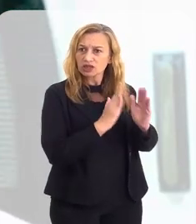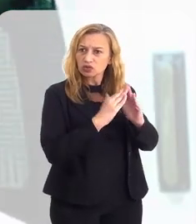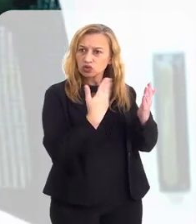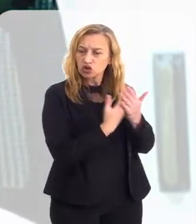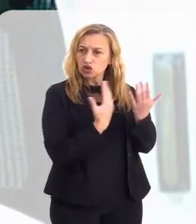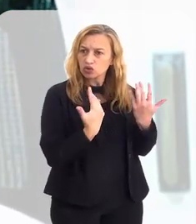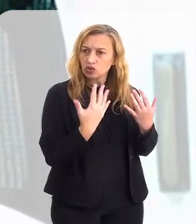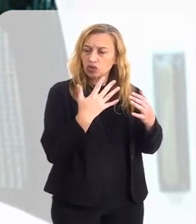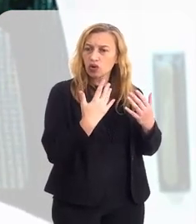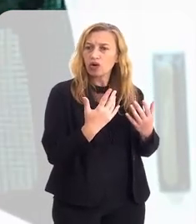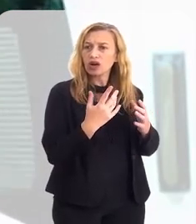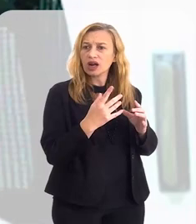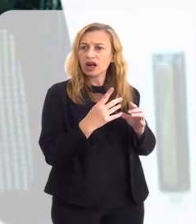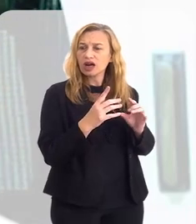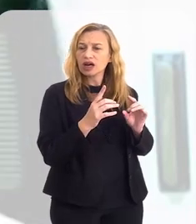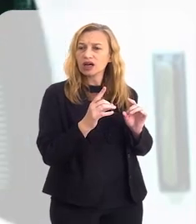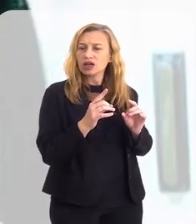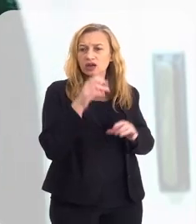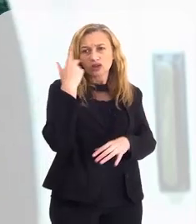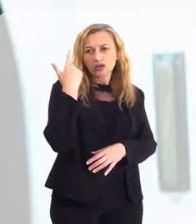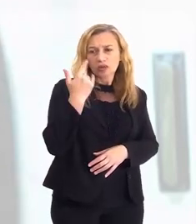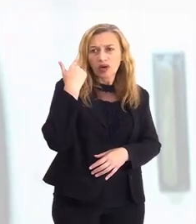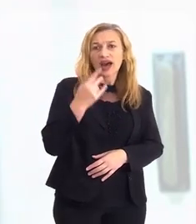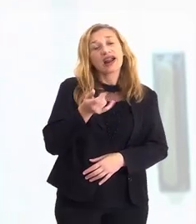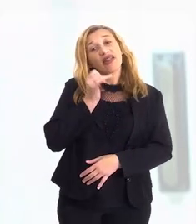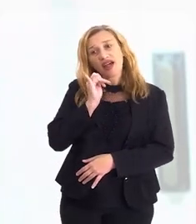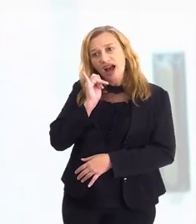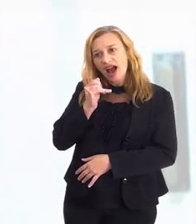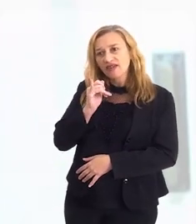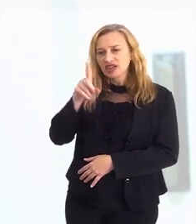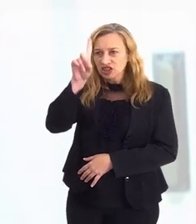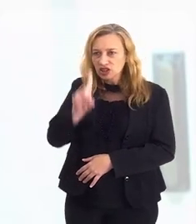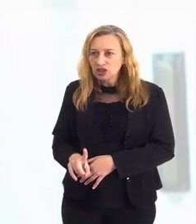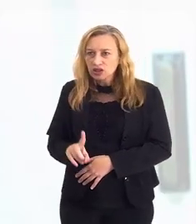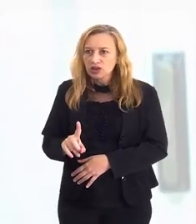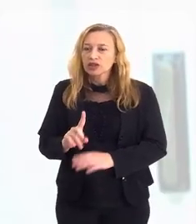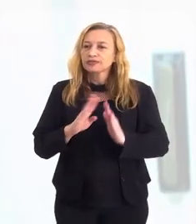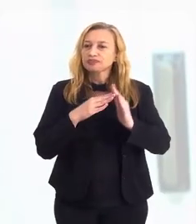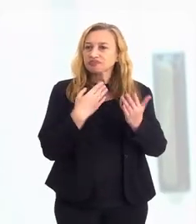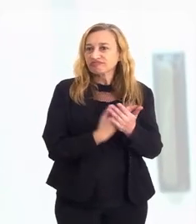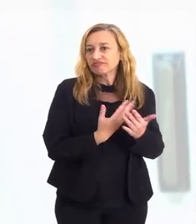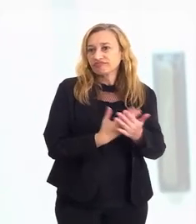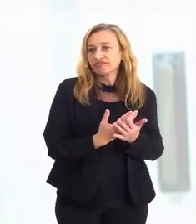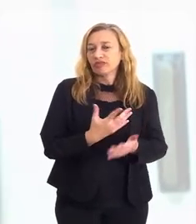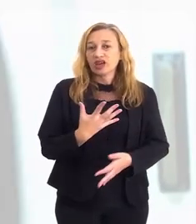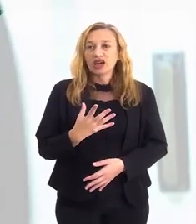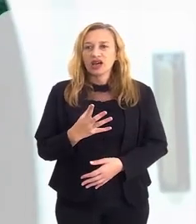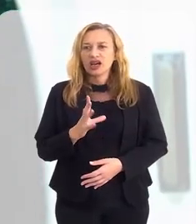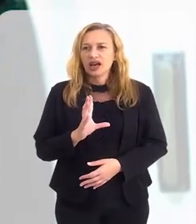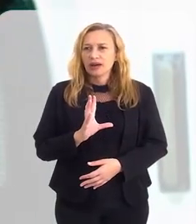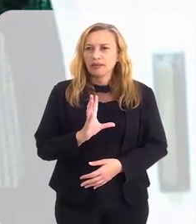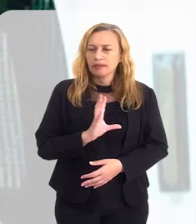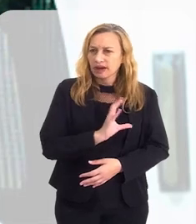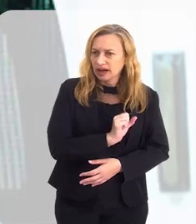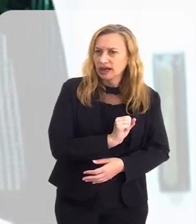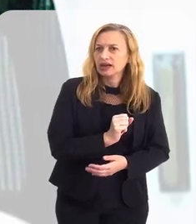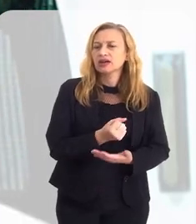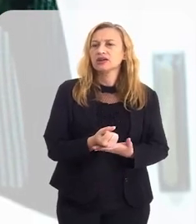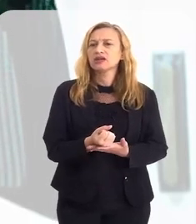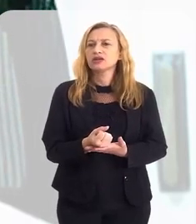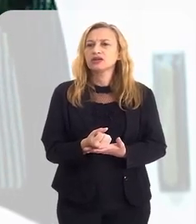numa escola comum. É claro que ela narrava que a diretora da escola foi muito generosa,